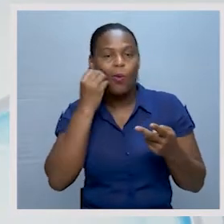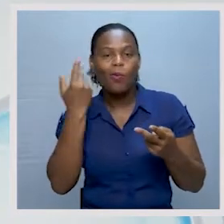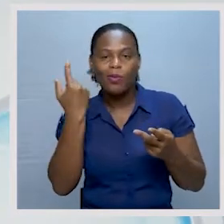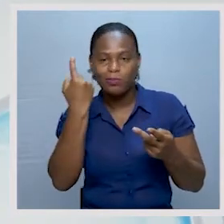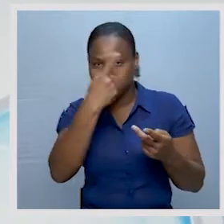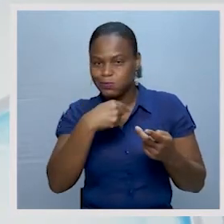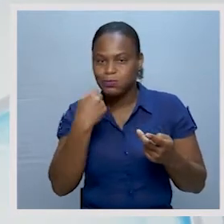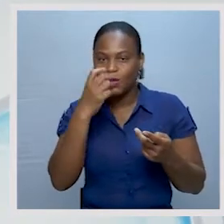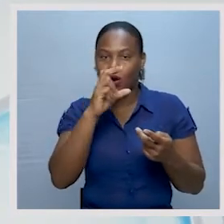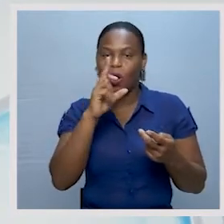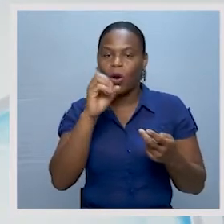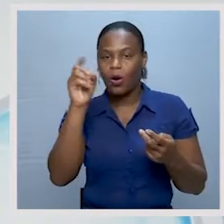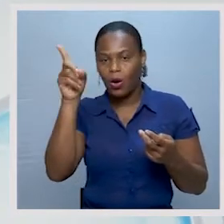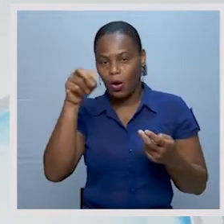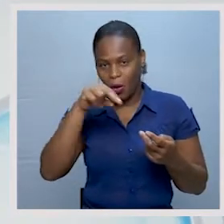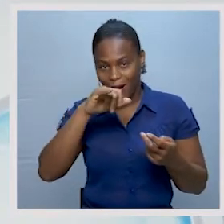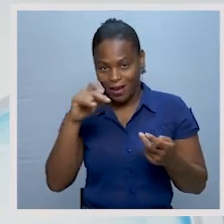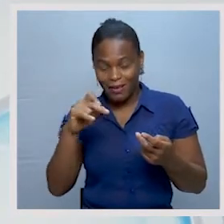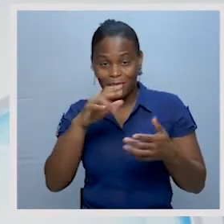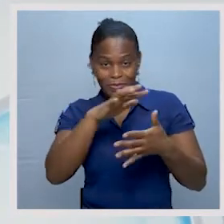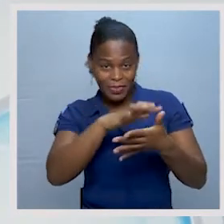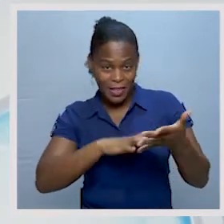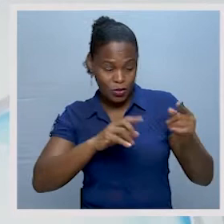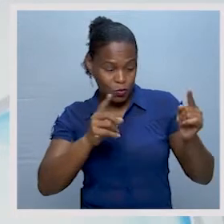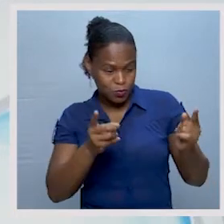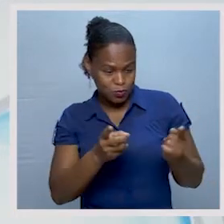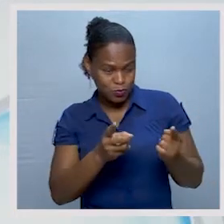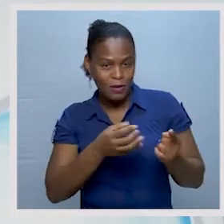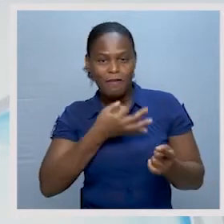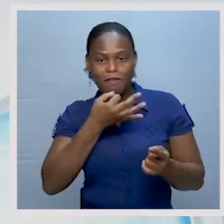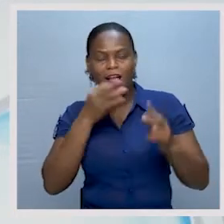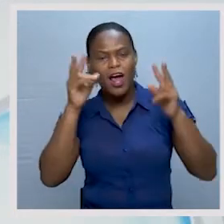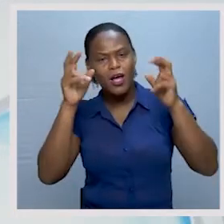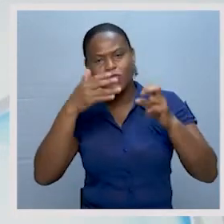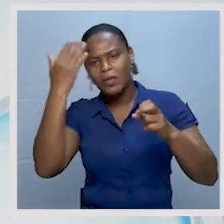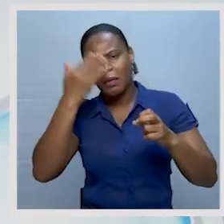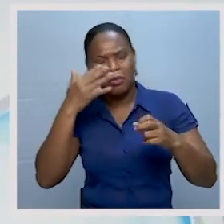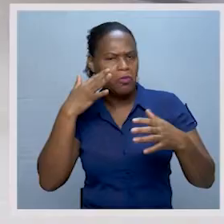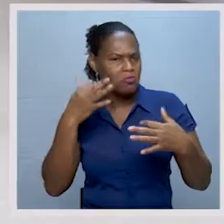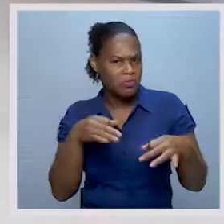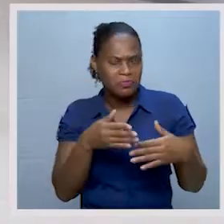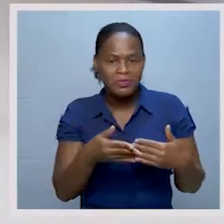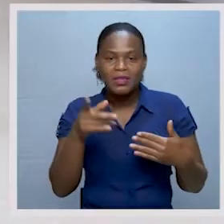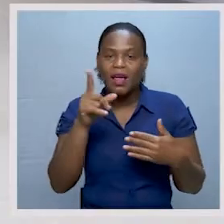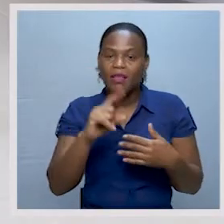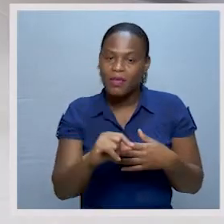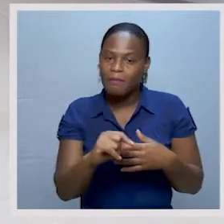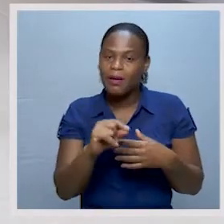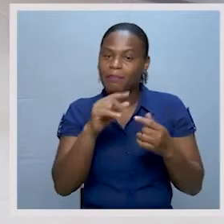da crónica, que é um texto breve, que fala de um assunto do cotidiano e